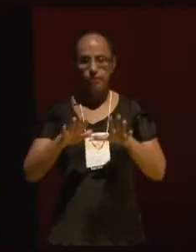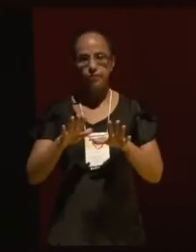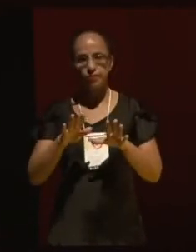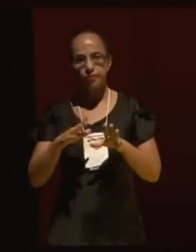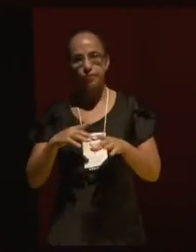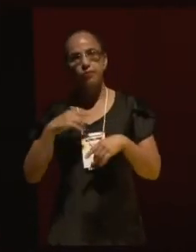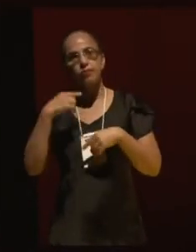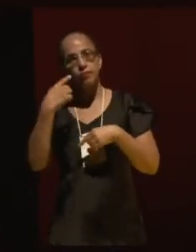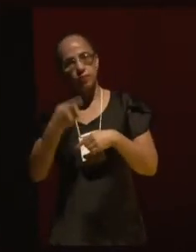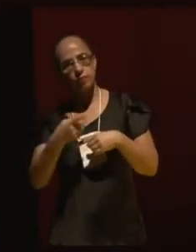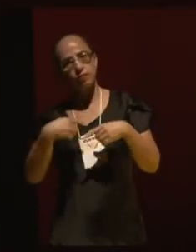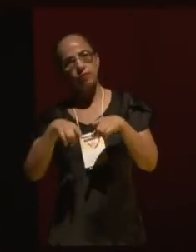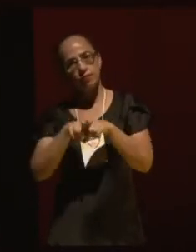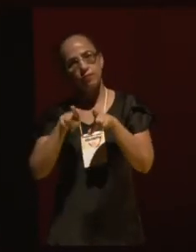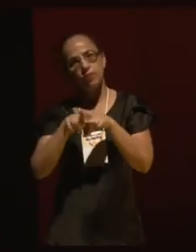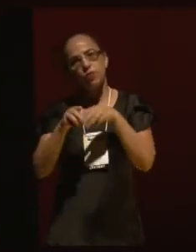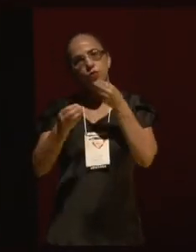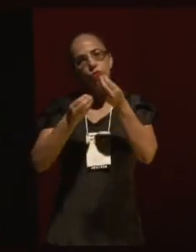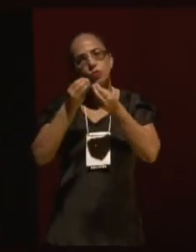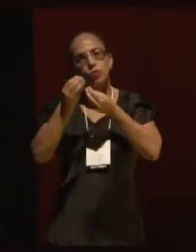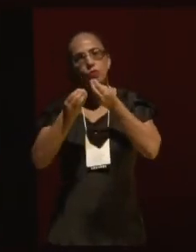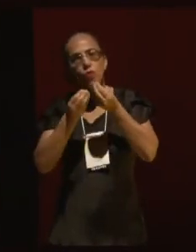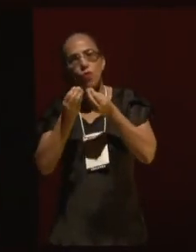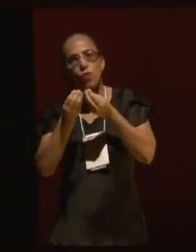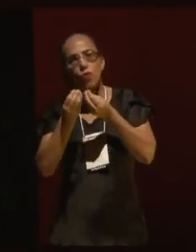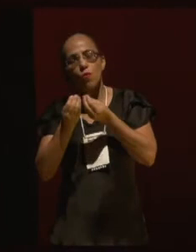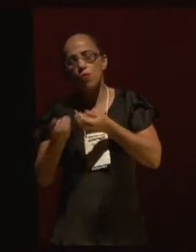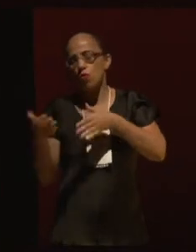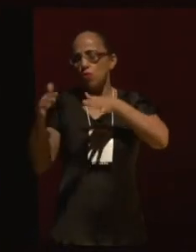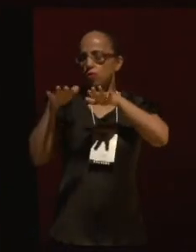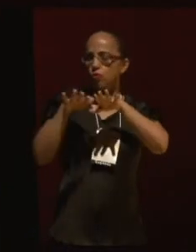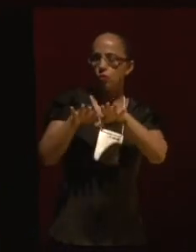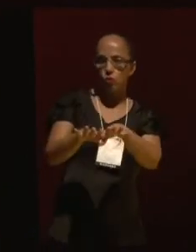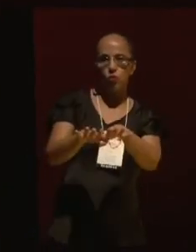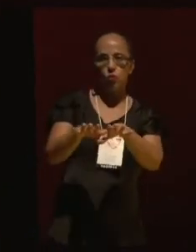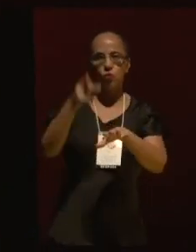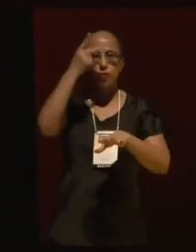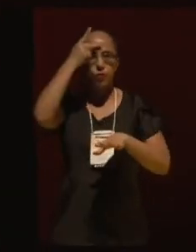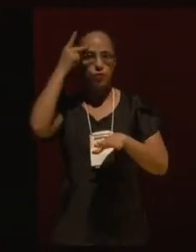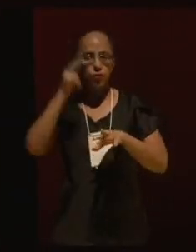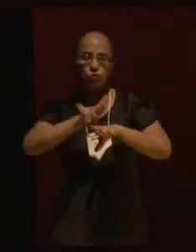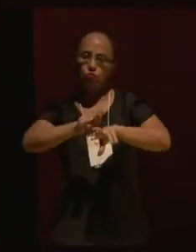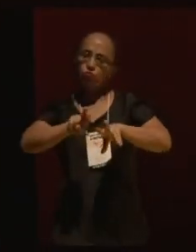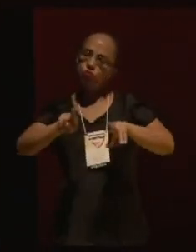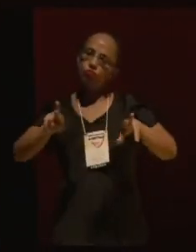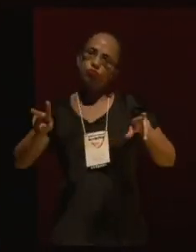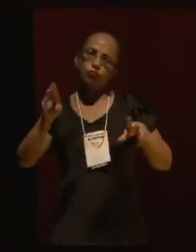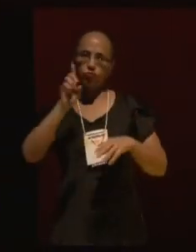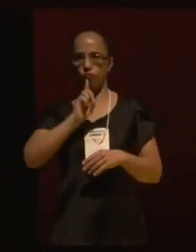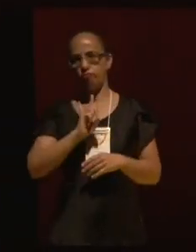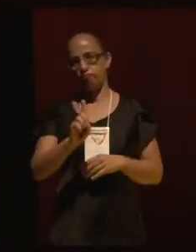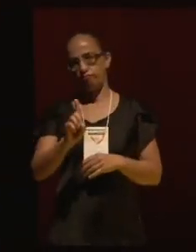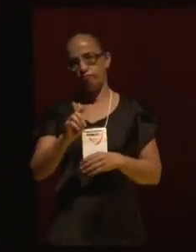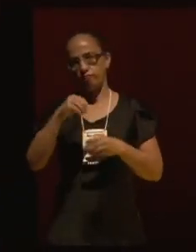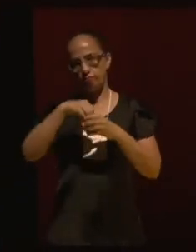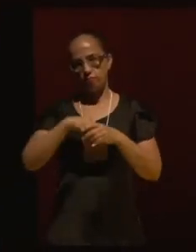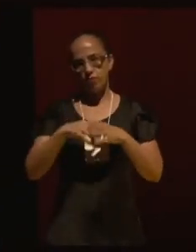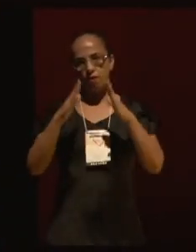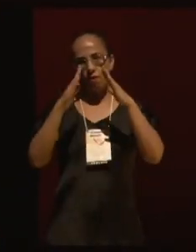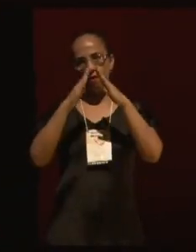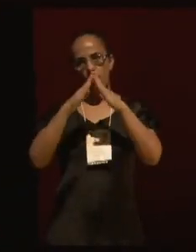vamos a conhecer como incluir as pessoas com diferentes transtornos dentro do seno da casa